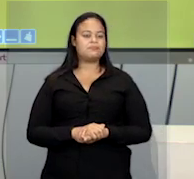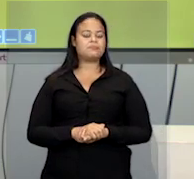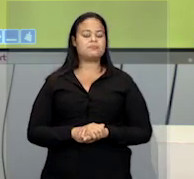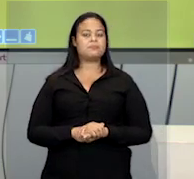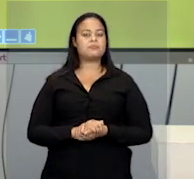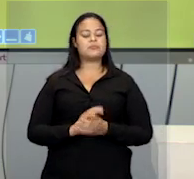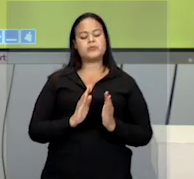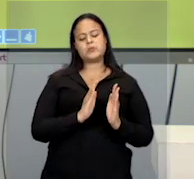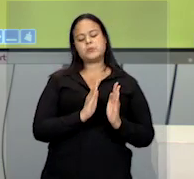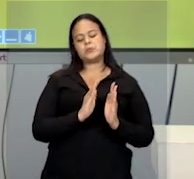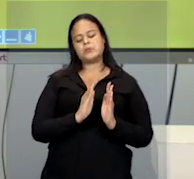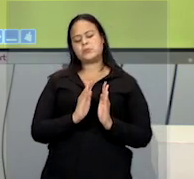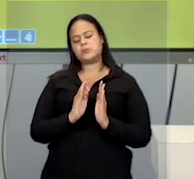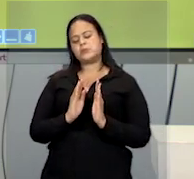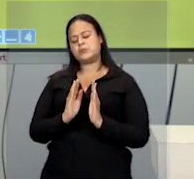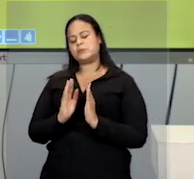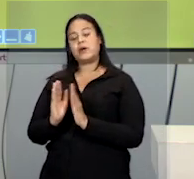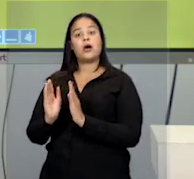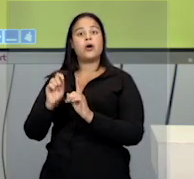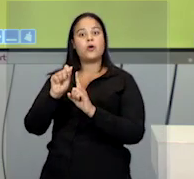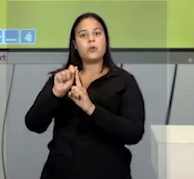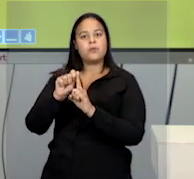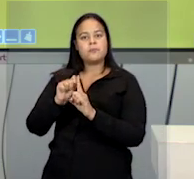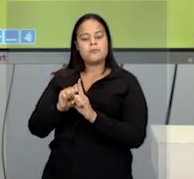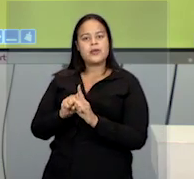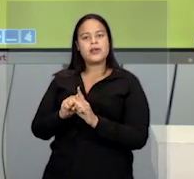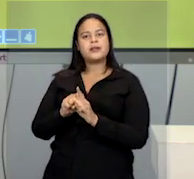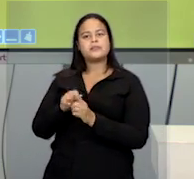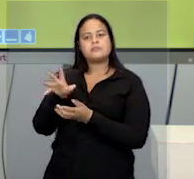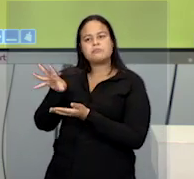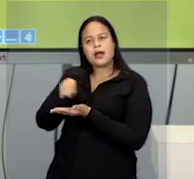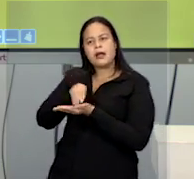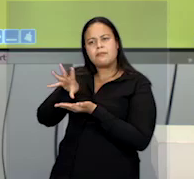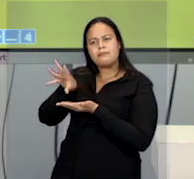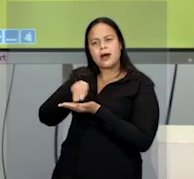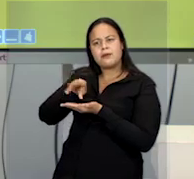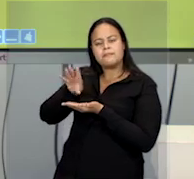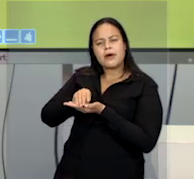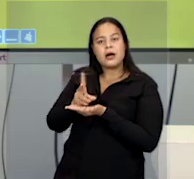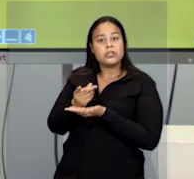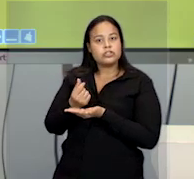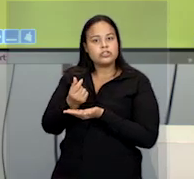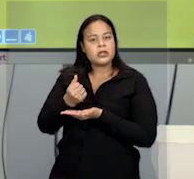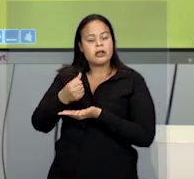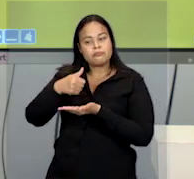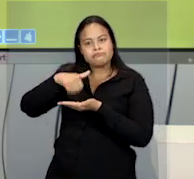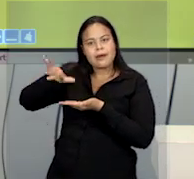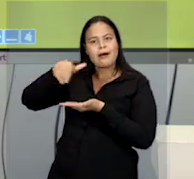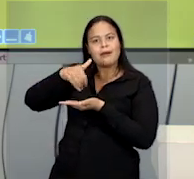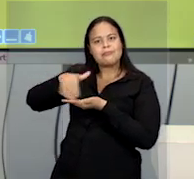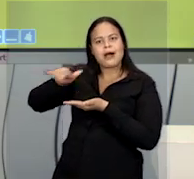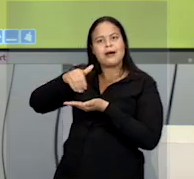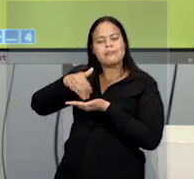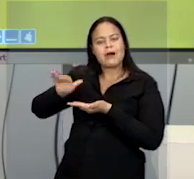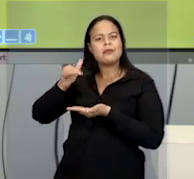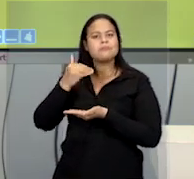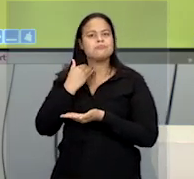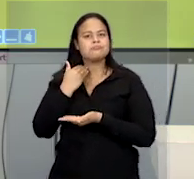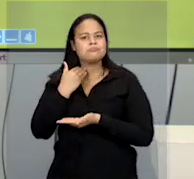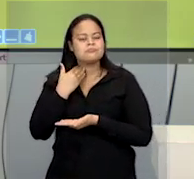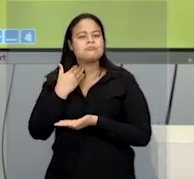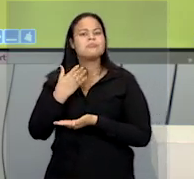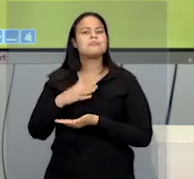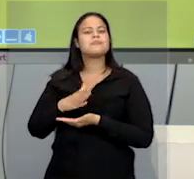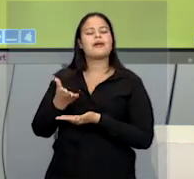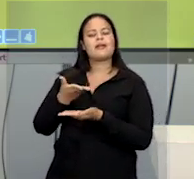Aí, durante o mês, entra depósito nessa conta, sai retirada nessa conta, e vão se